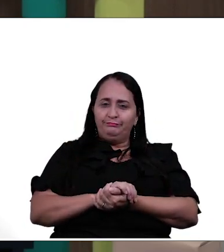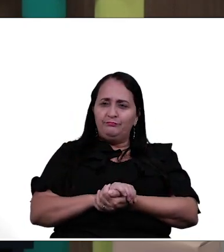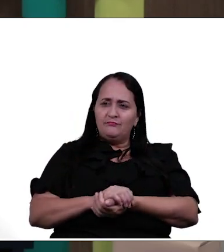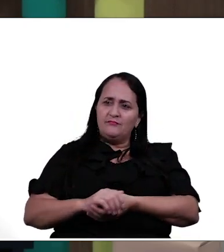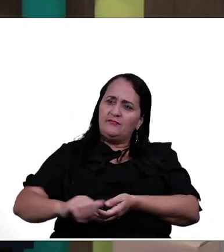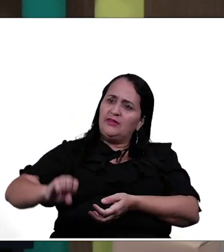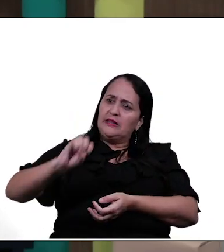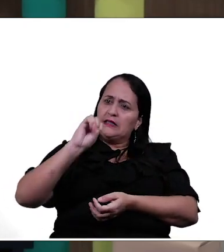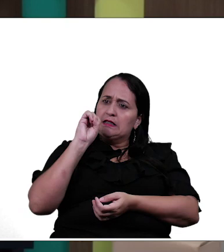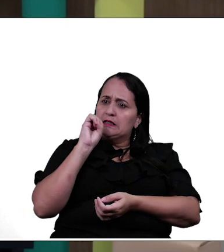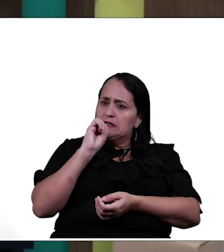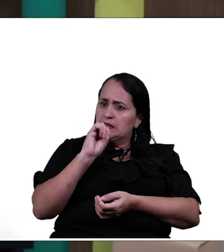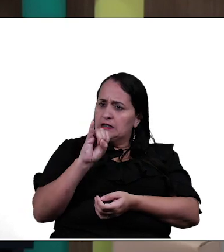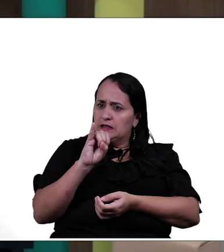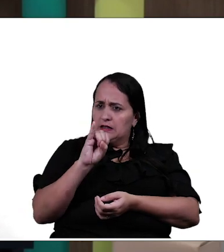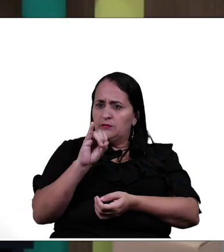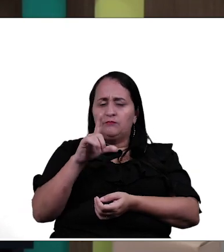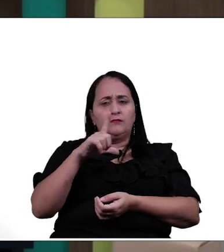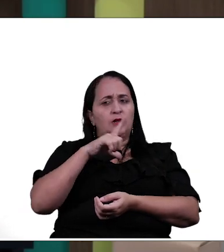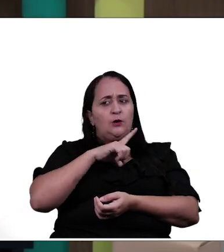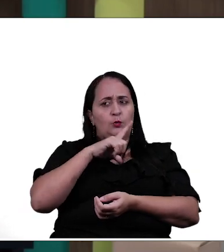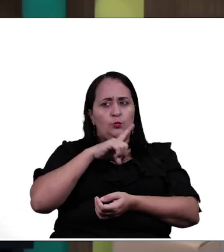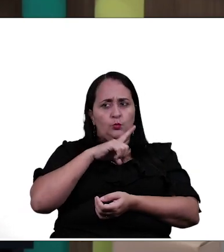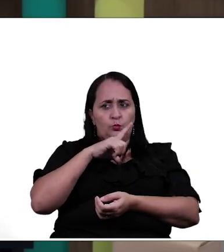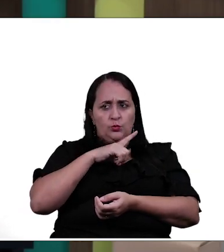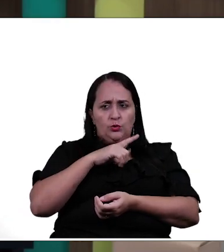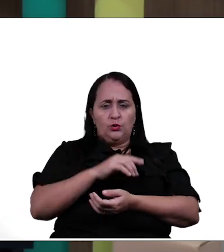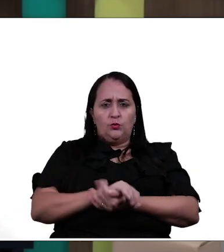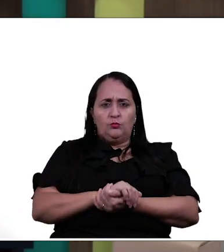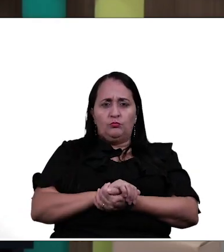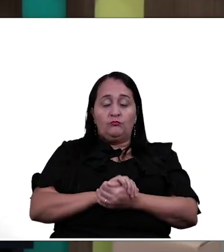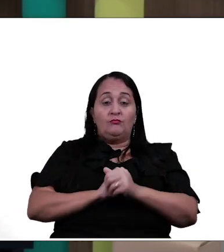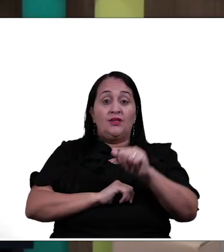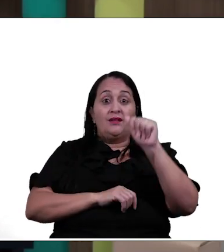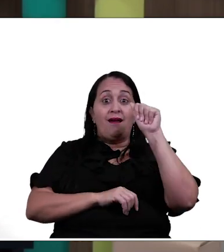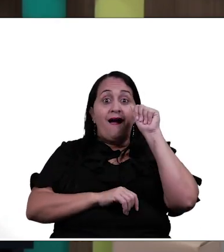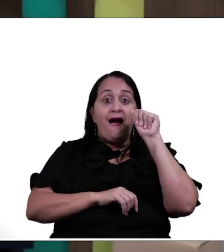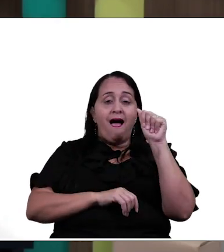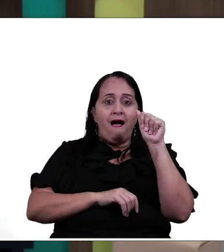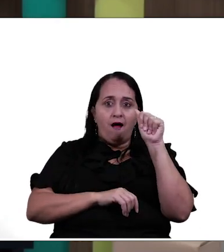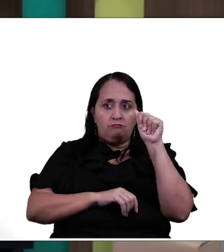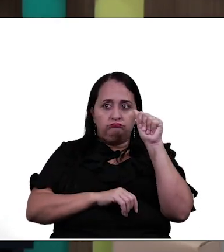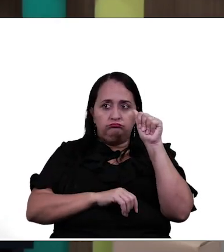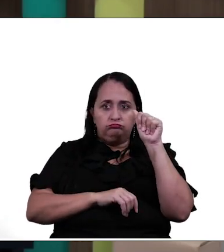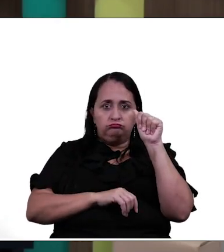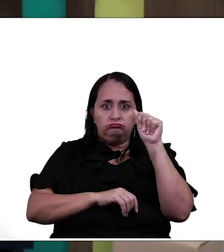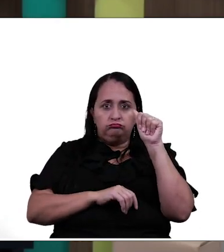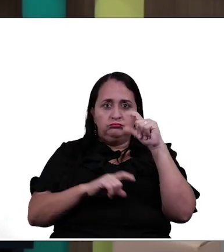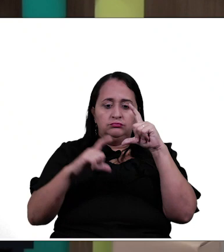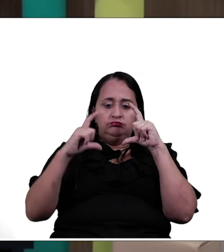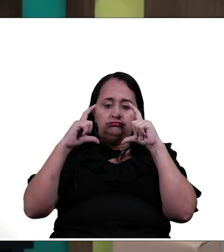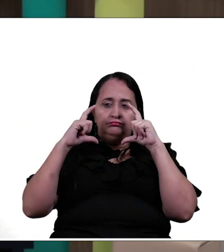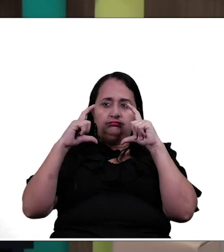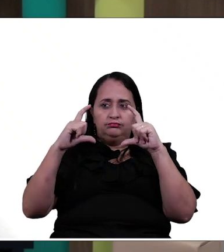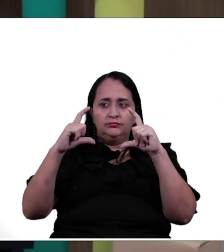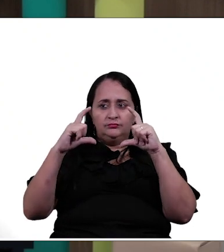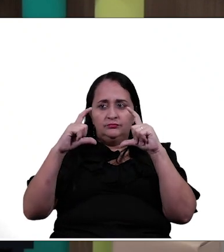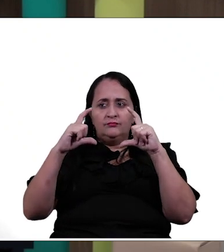racional, que é o que a gente está estudando aqui hoje. As diferentes formas de se representar um